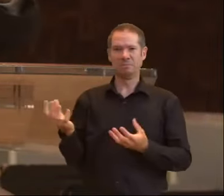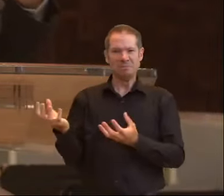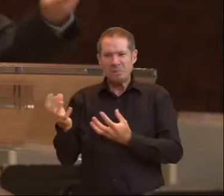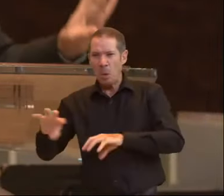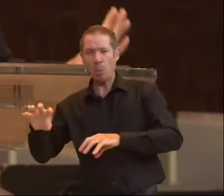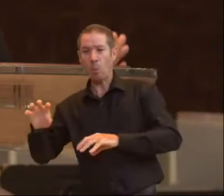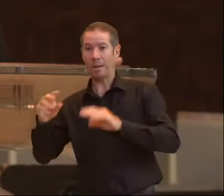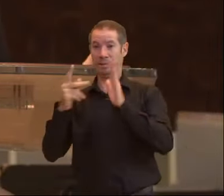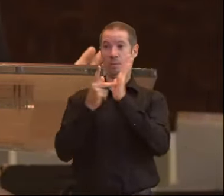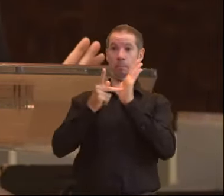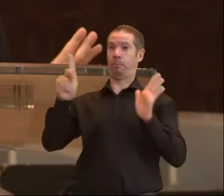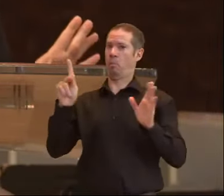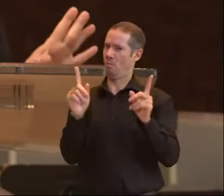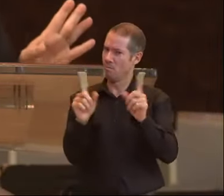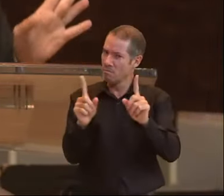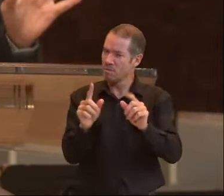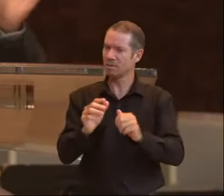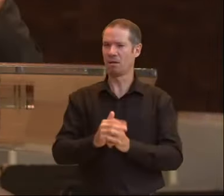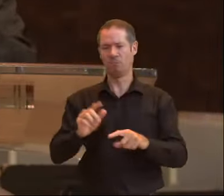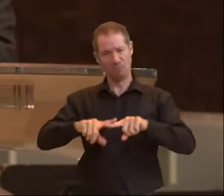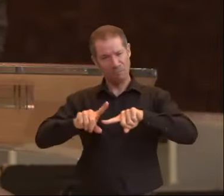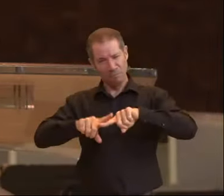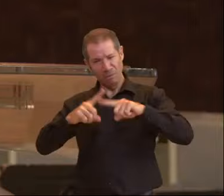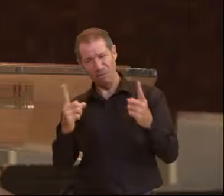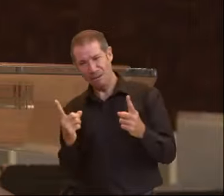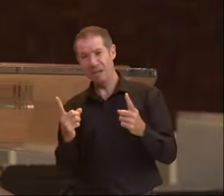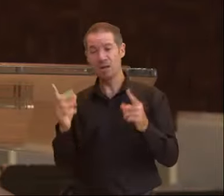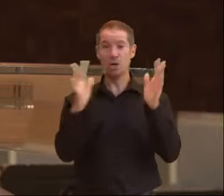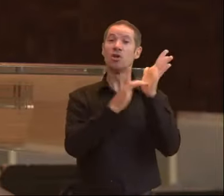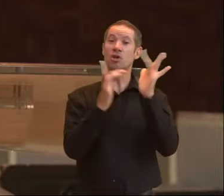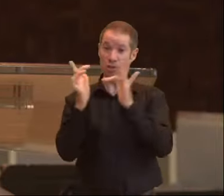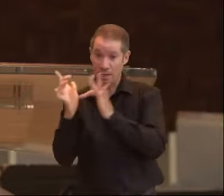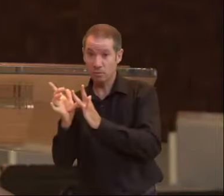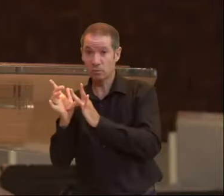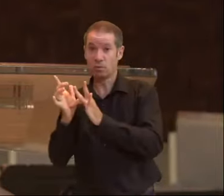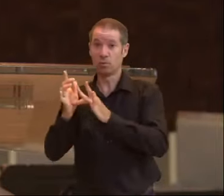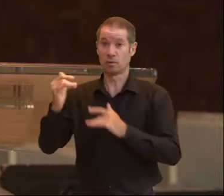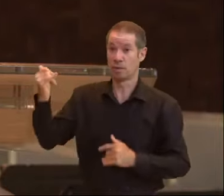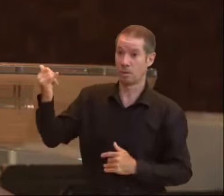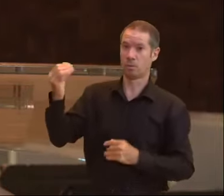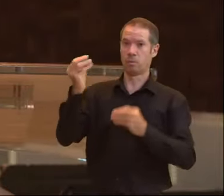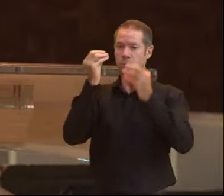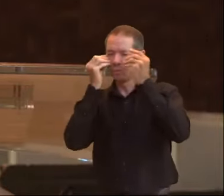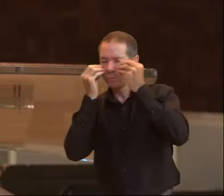nos comprometer, porque ele diz que foi Jesus que curou, e esse